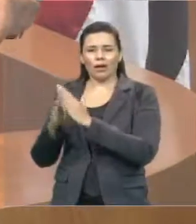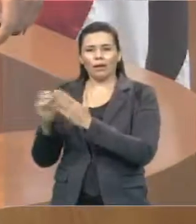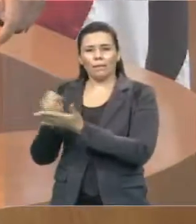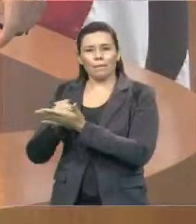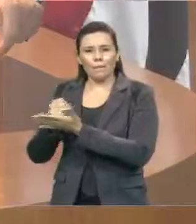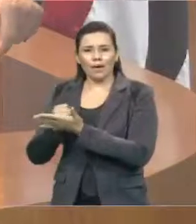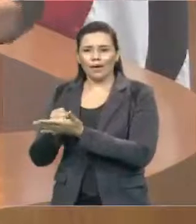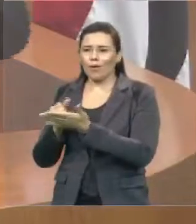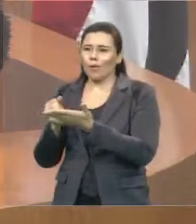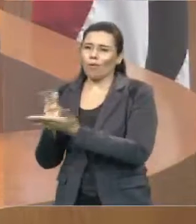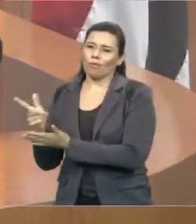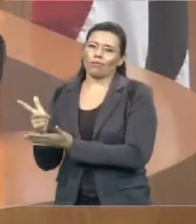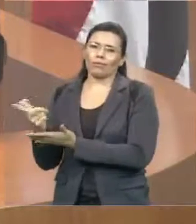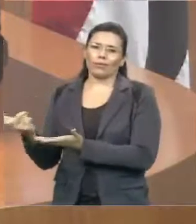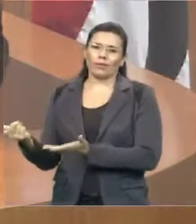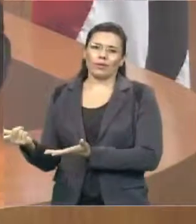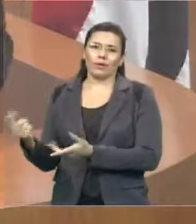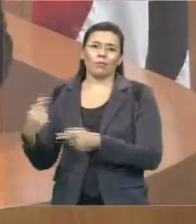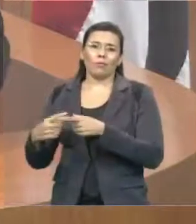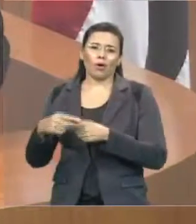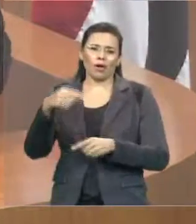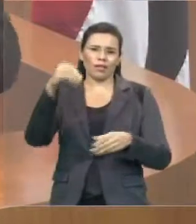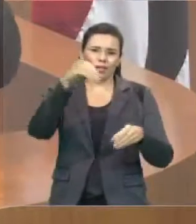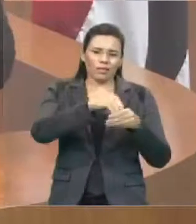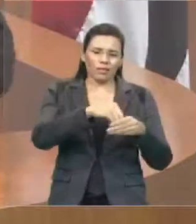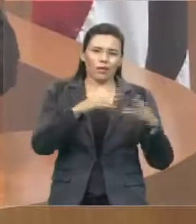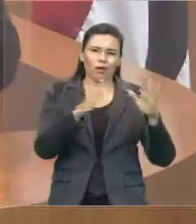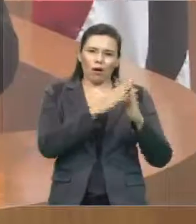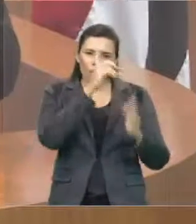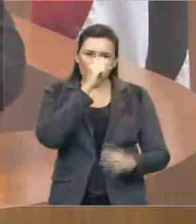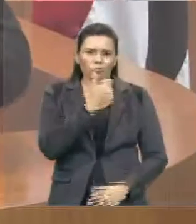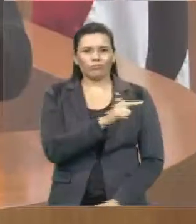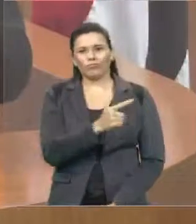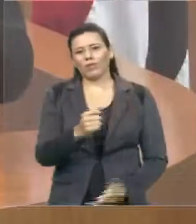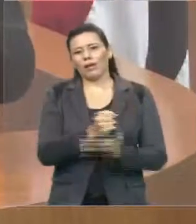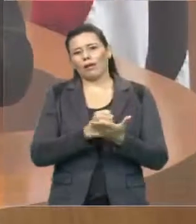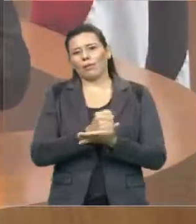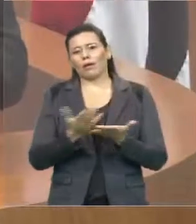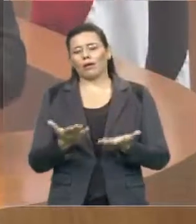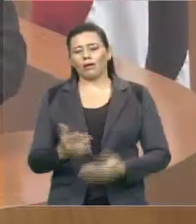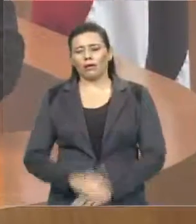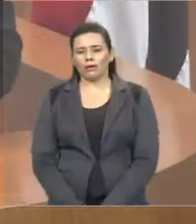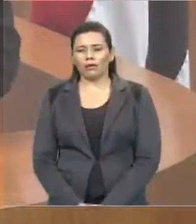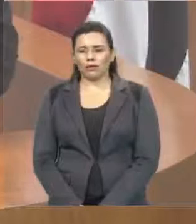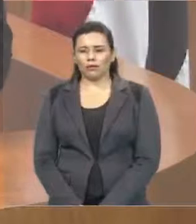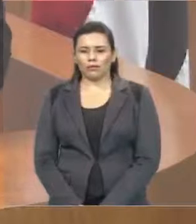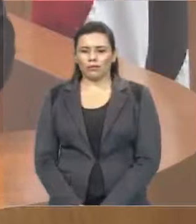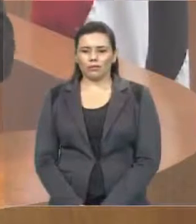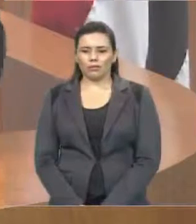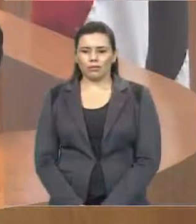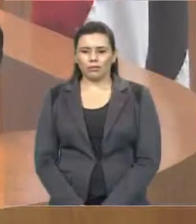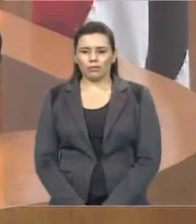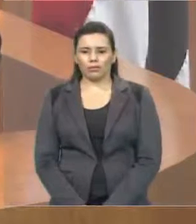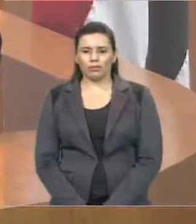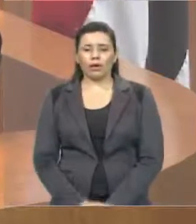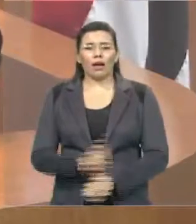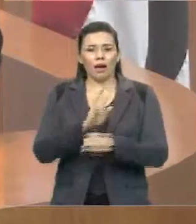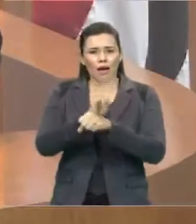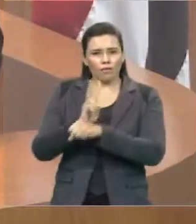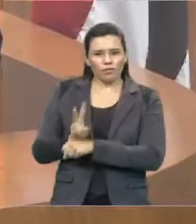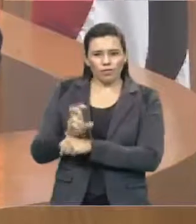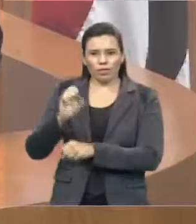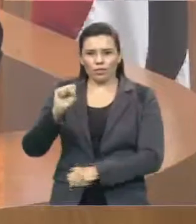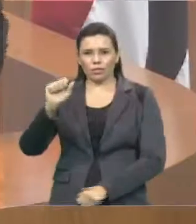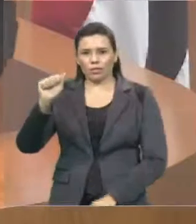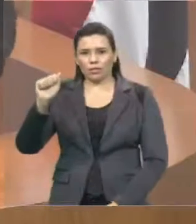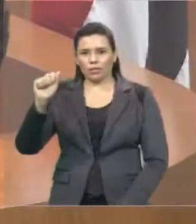passada pelo médico. Ele diz, a vigilância sanitária não tem ciência que os médicos fazem